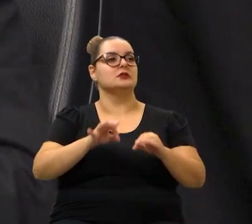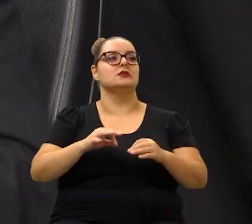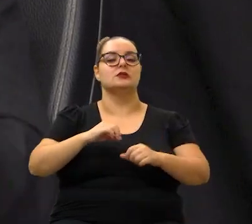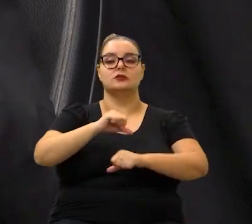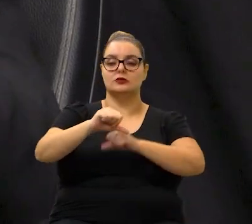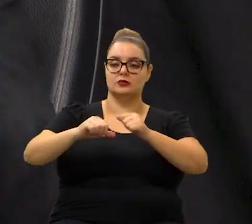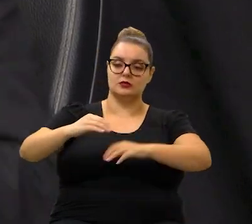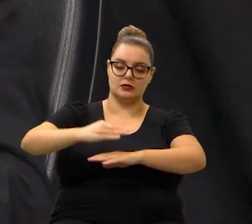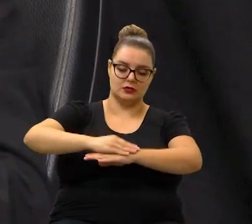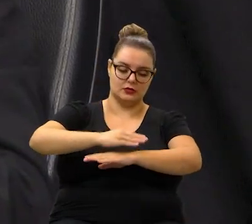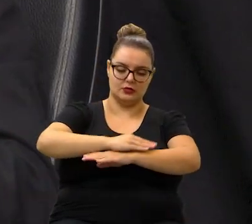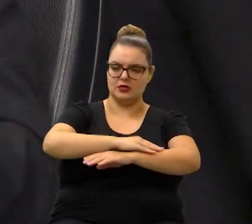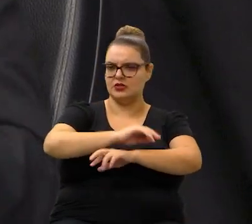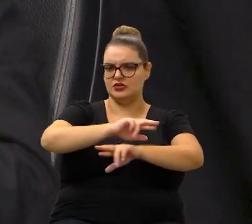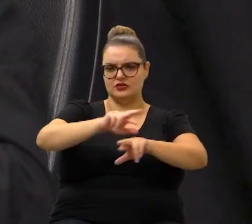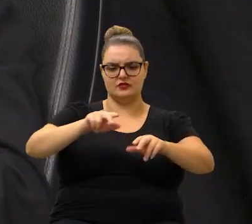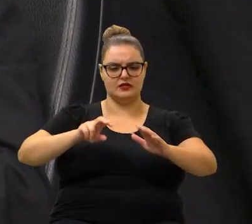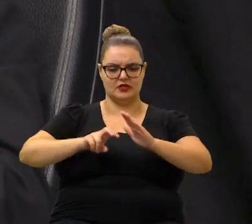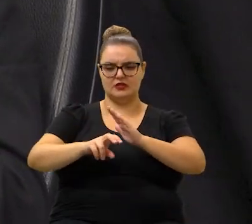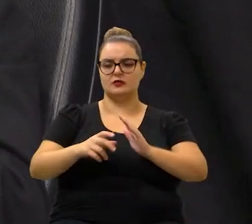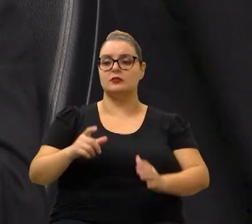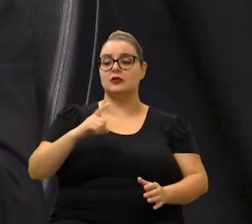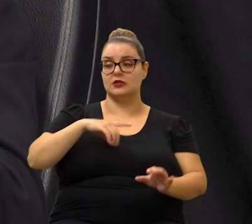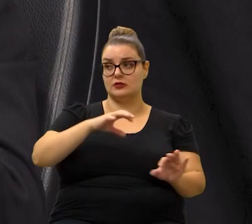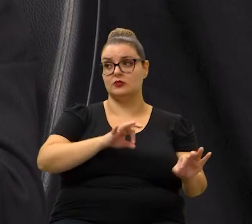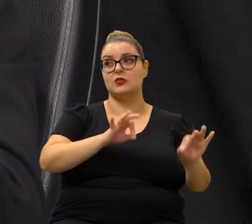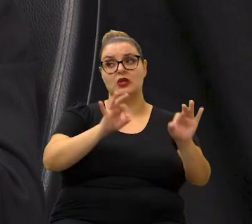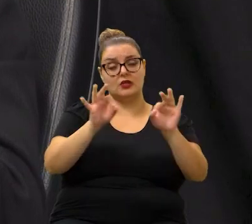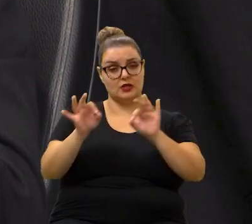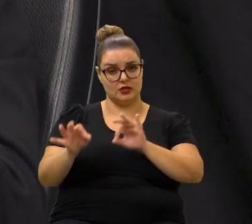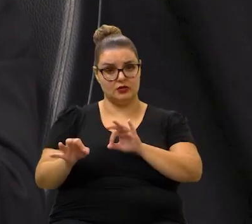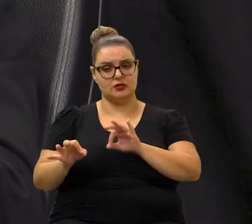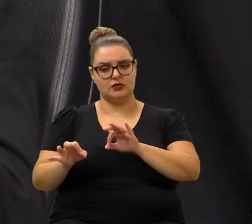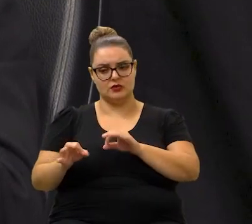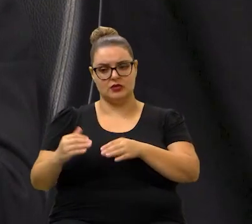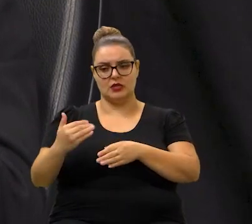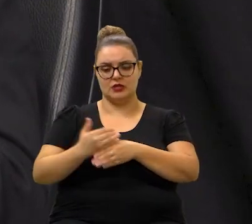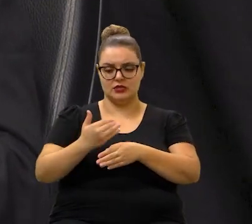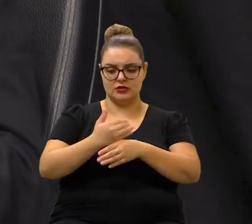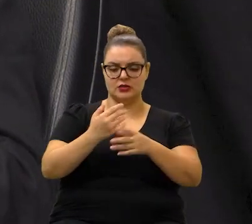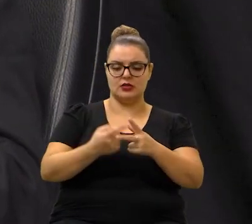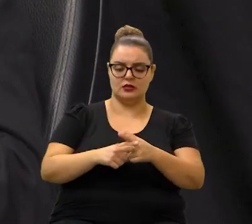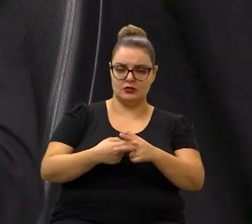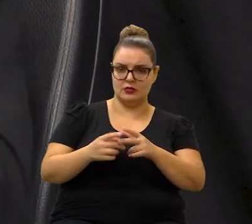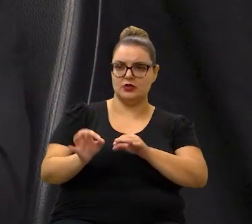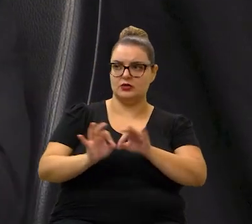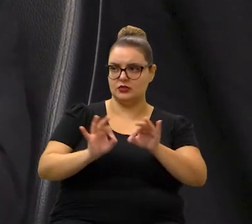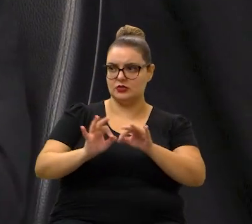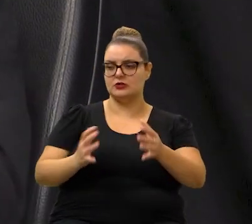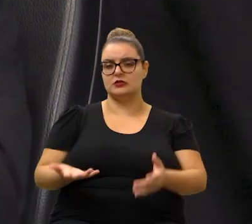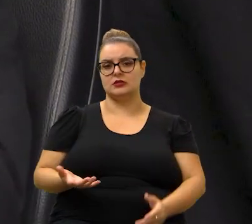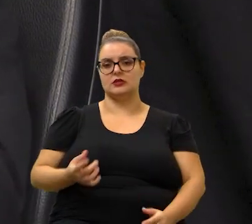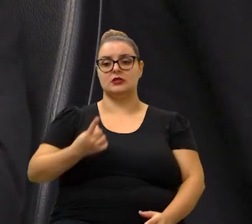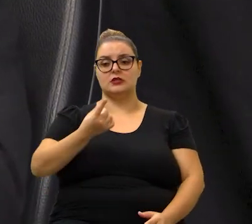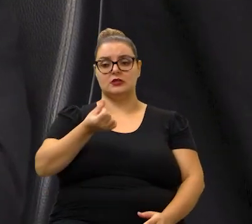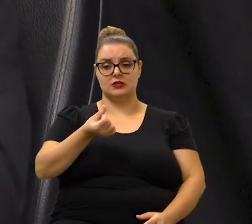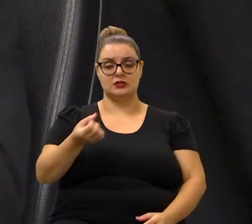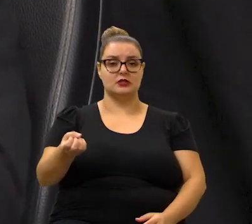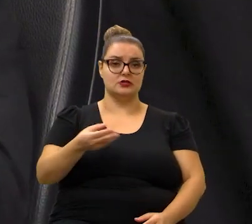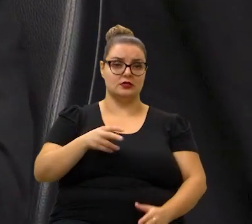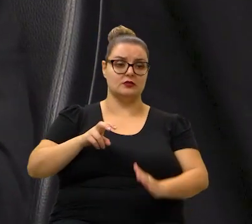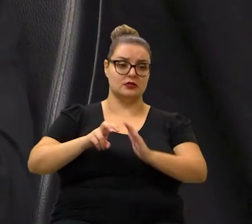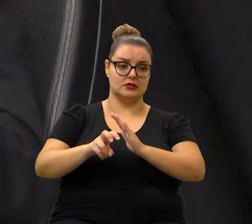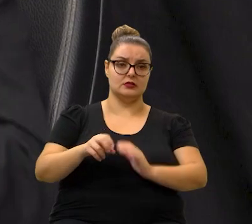os telhados de várias creches tem temos acompanhado essas Reformas e além das 16 novas